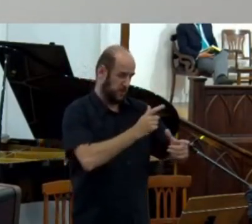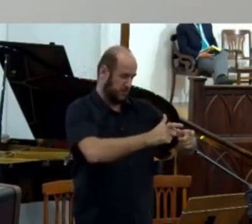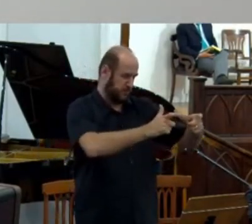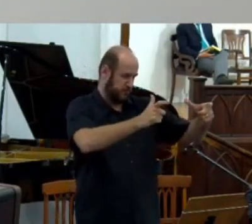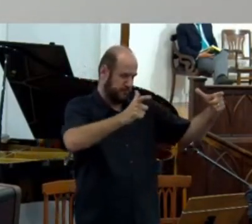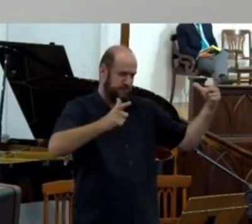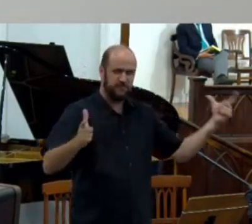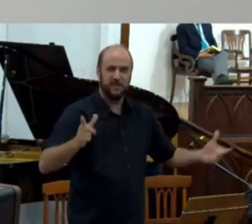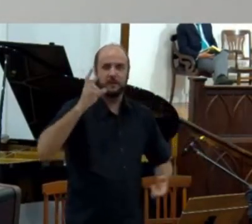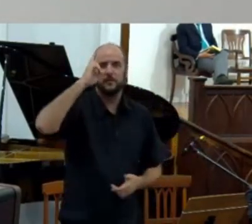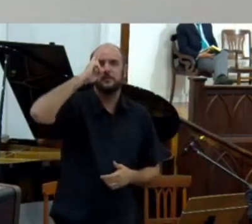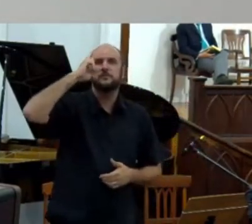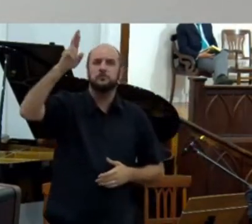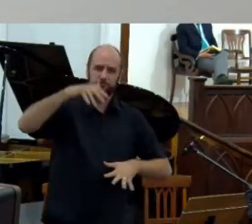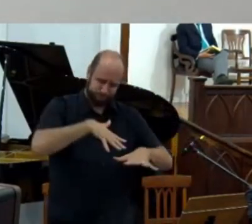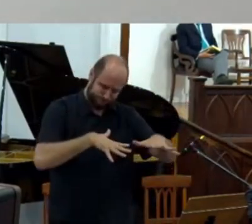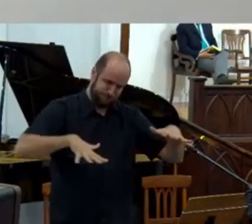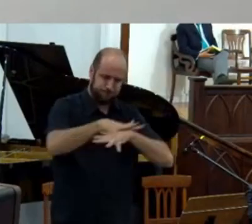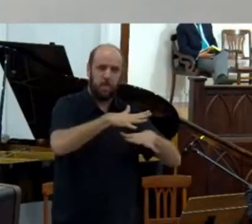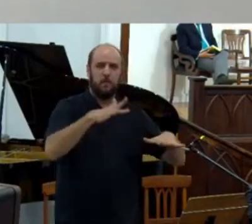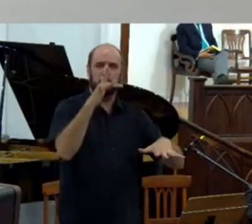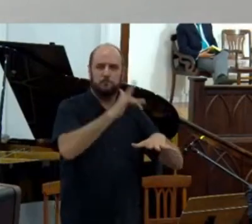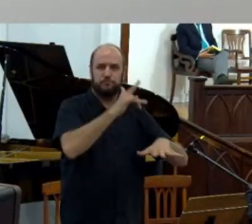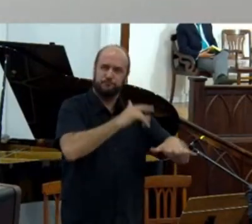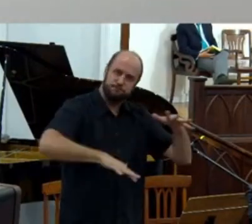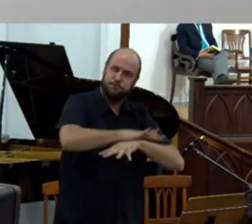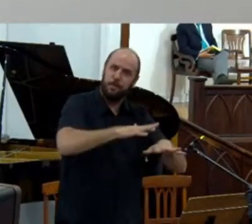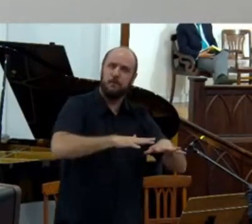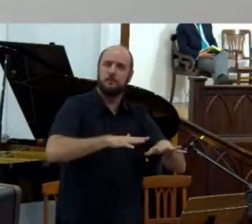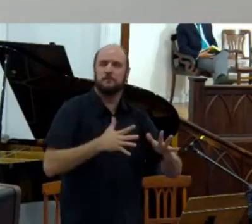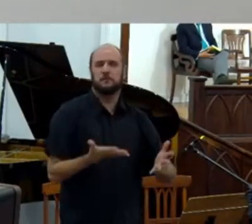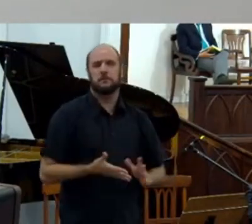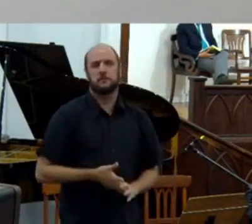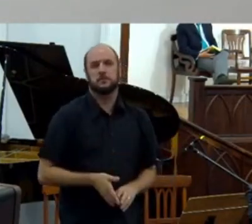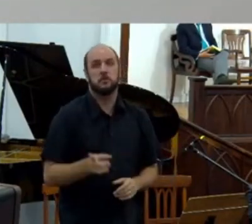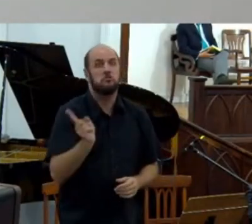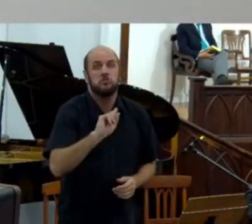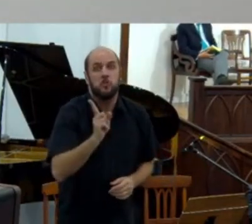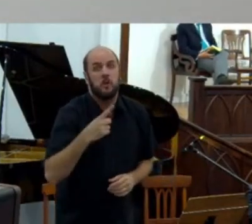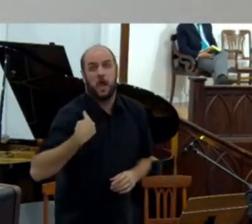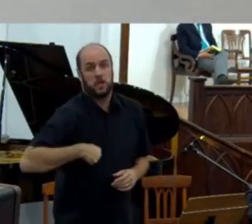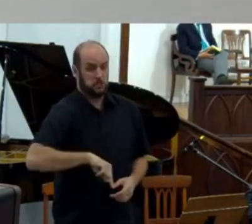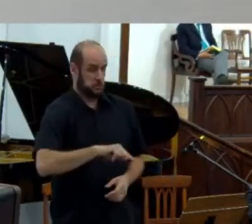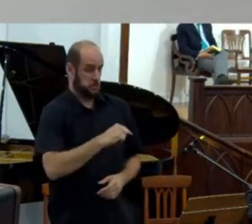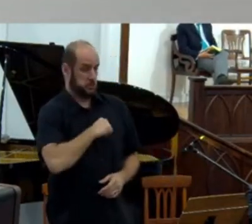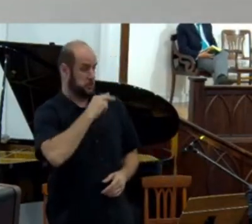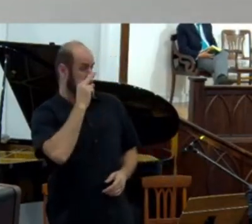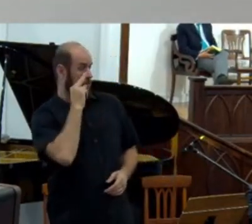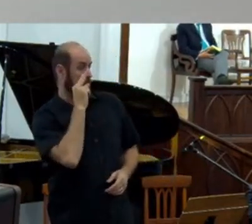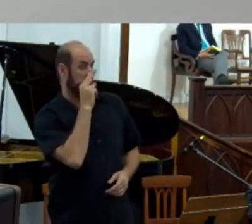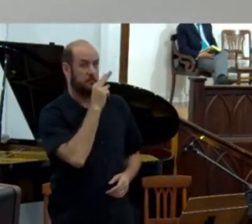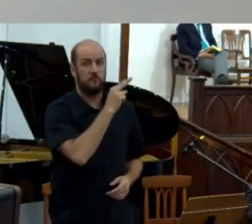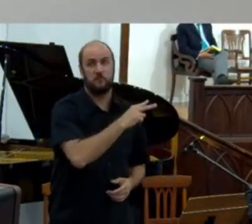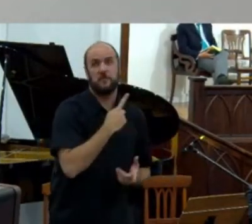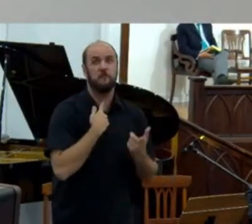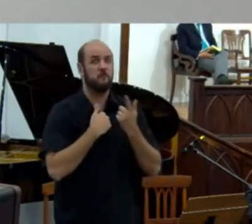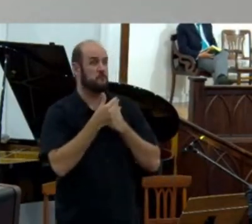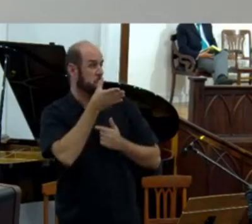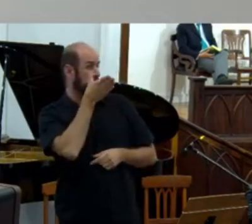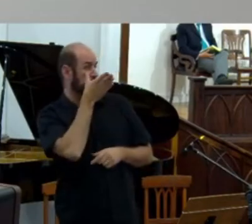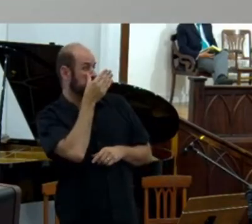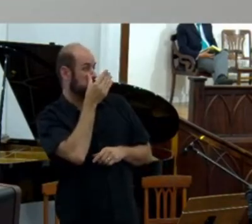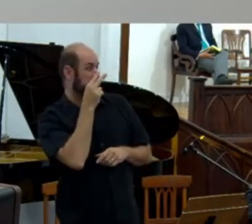ponto que o Senhor teve que intervir com o juízo. Não é porque os nossos olhos, movidos pela